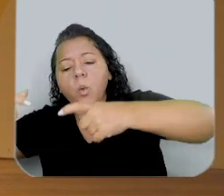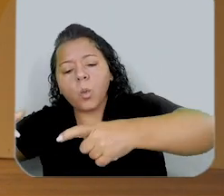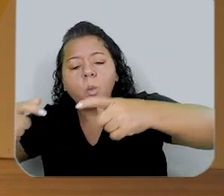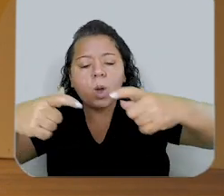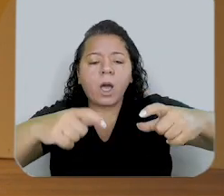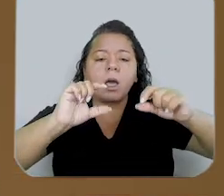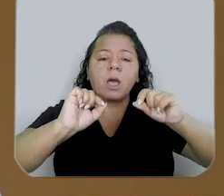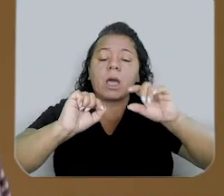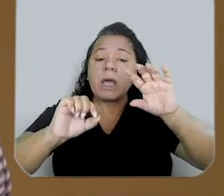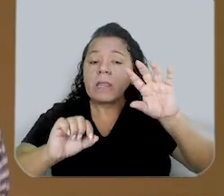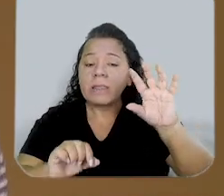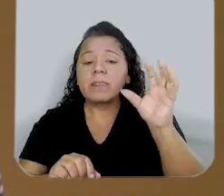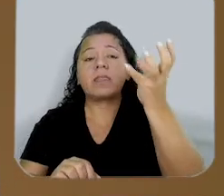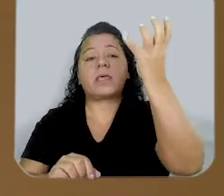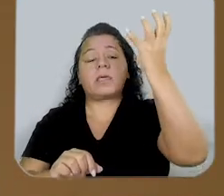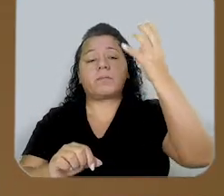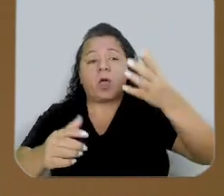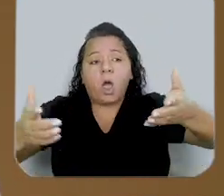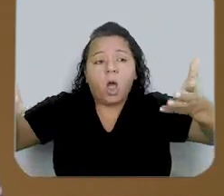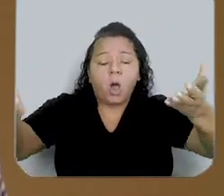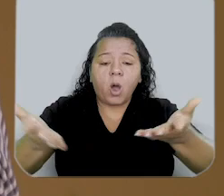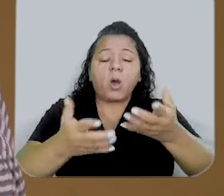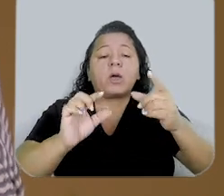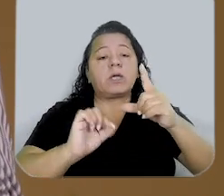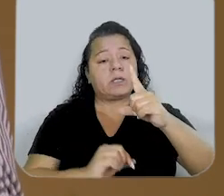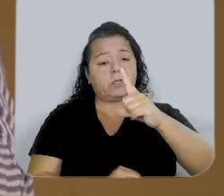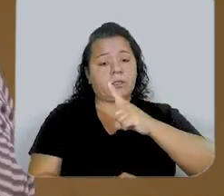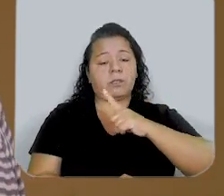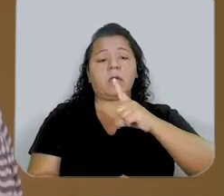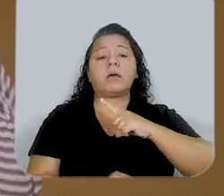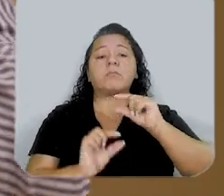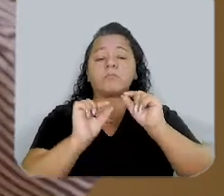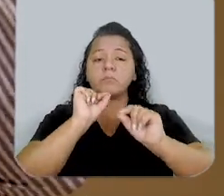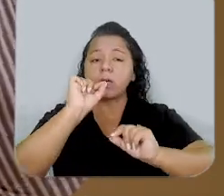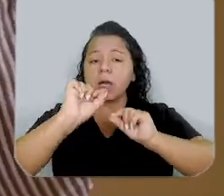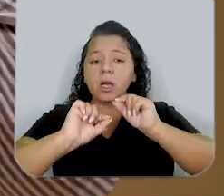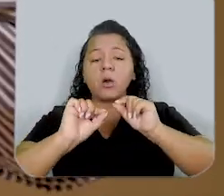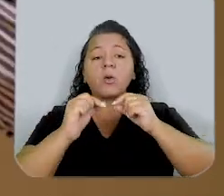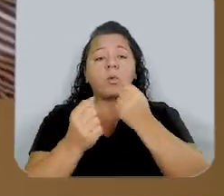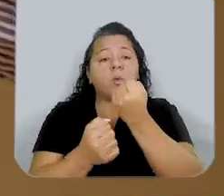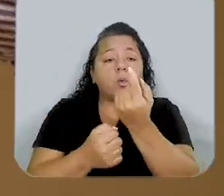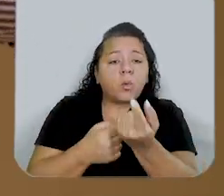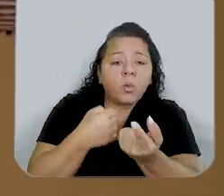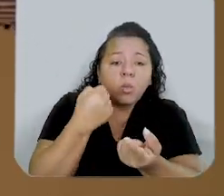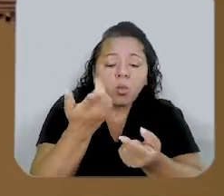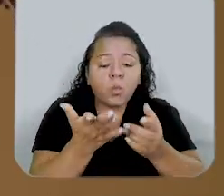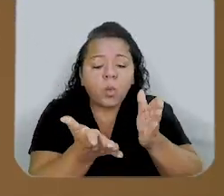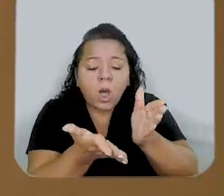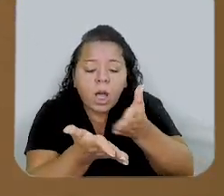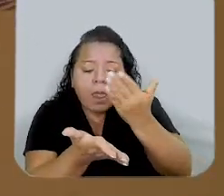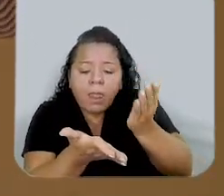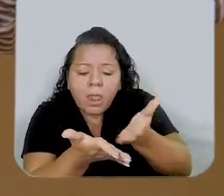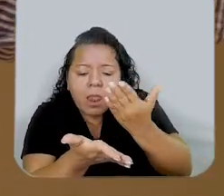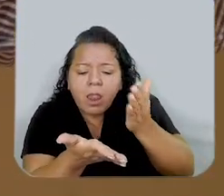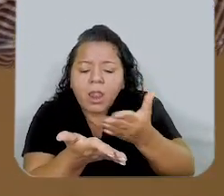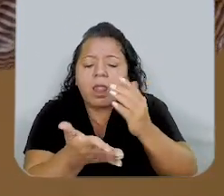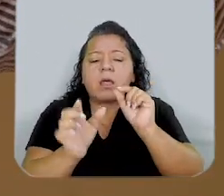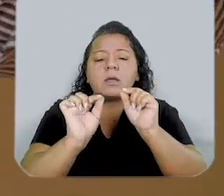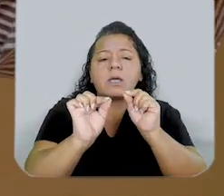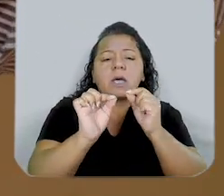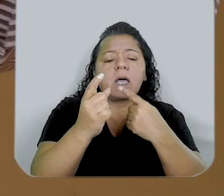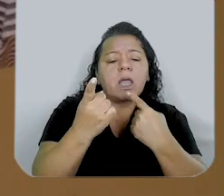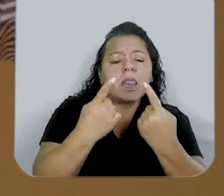enfim. Hoje, nós temos ainda, infelizmente, alguns livros que ainda tem um discurso ainda dos